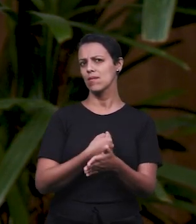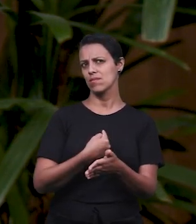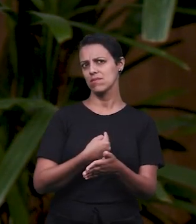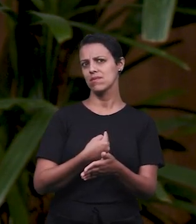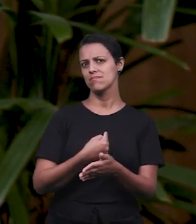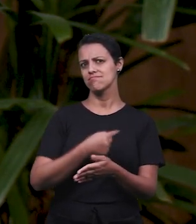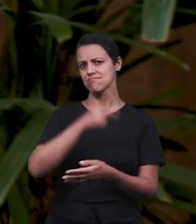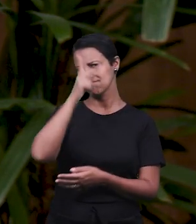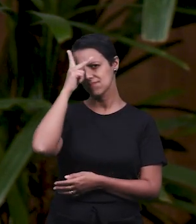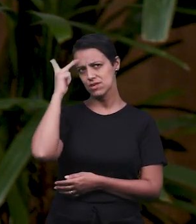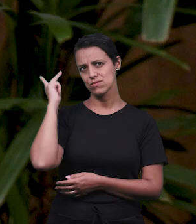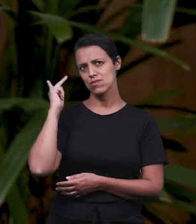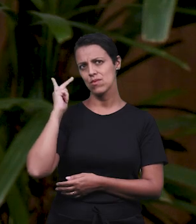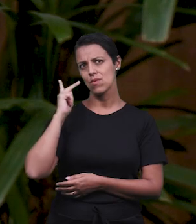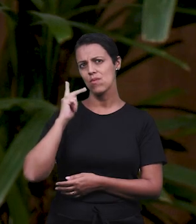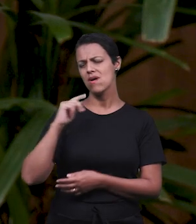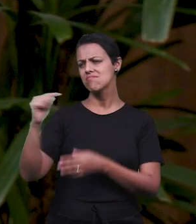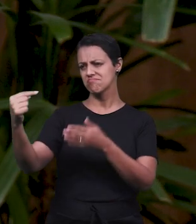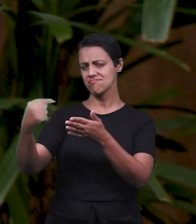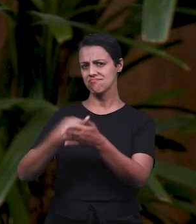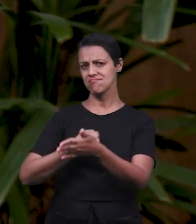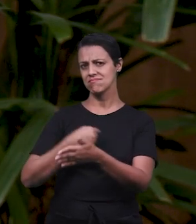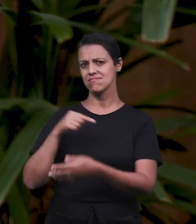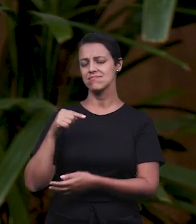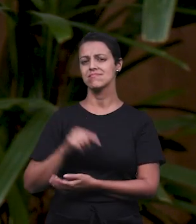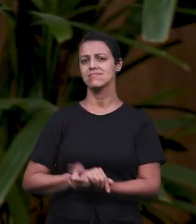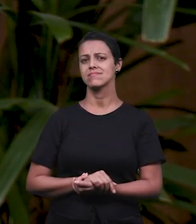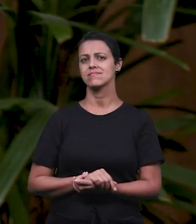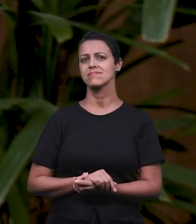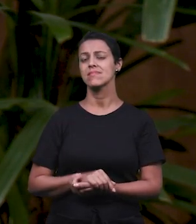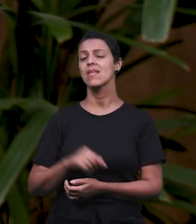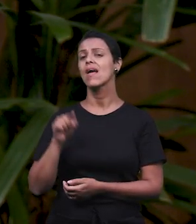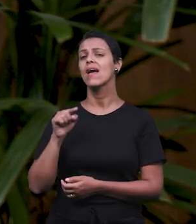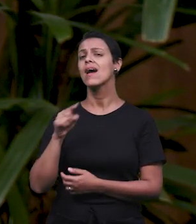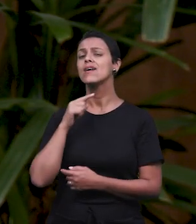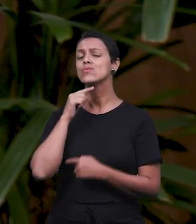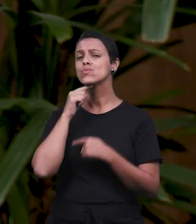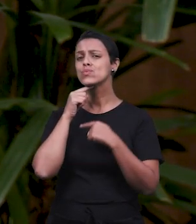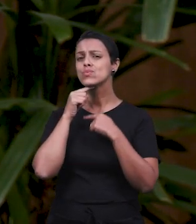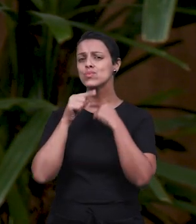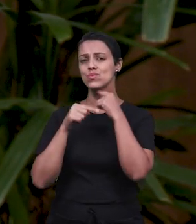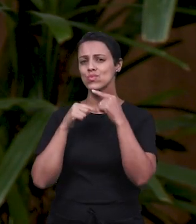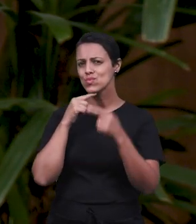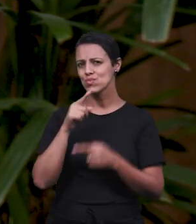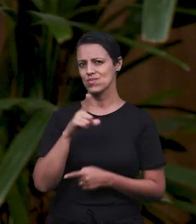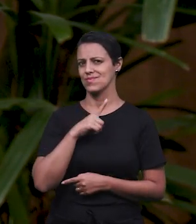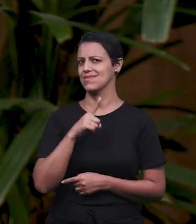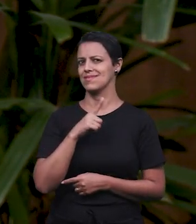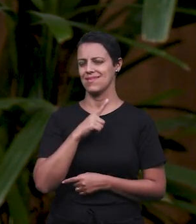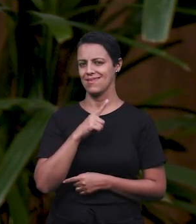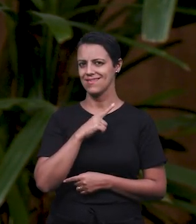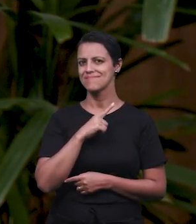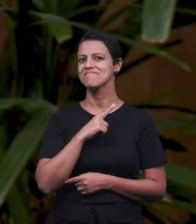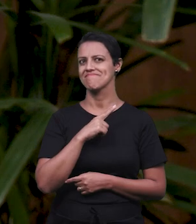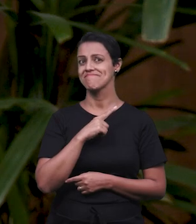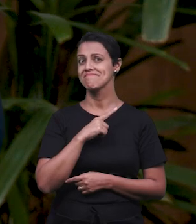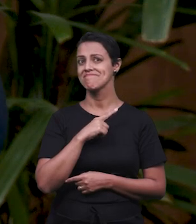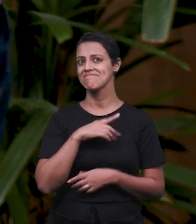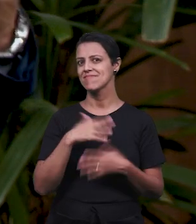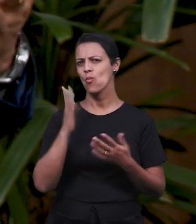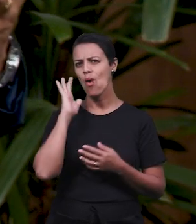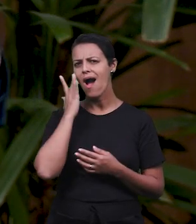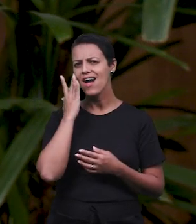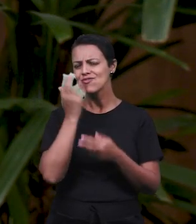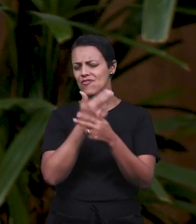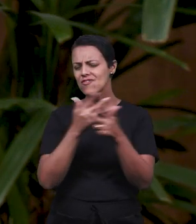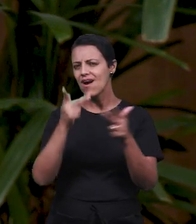Rocha e ele traz uma dúvida, que eu acredito que seja não só dúvida dele, mas de